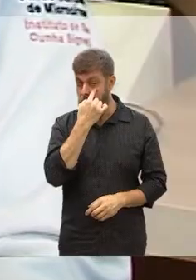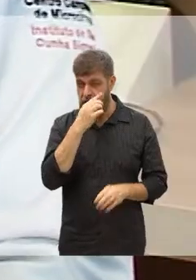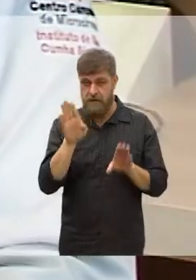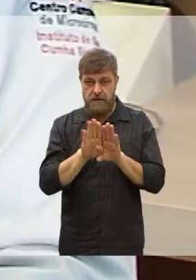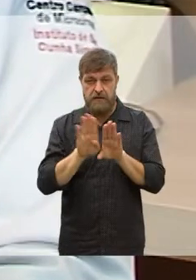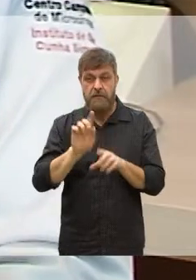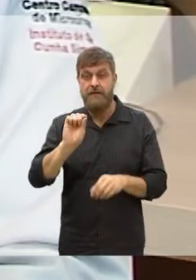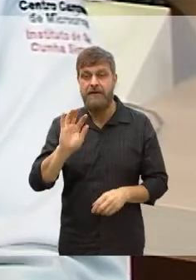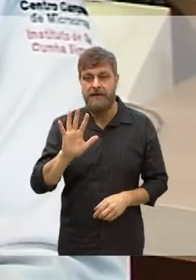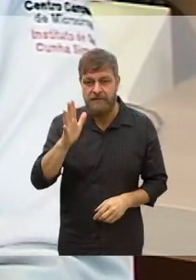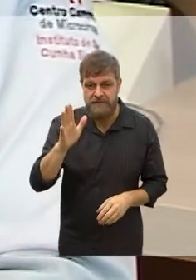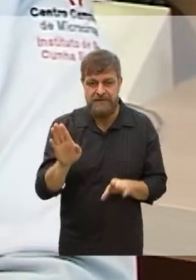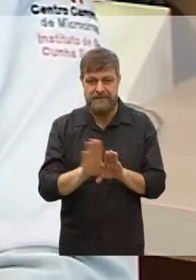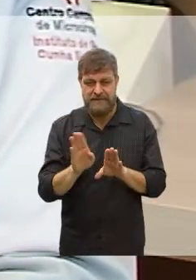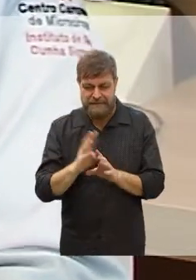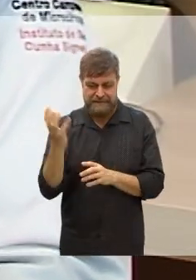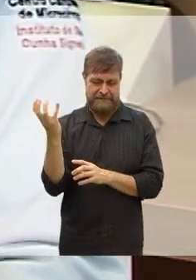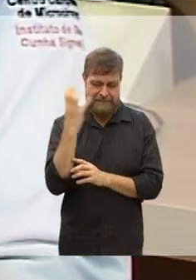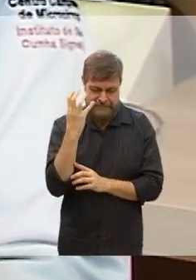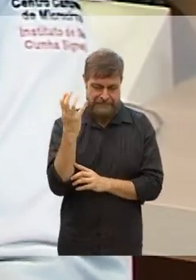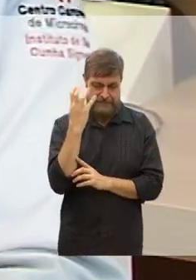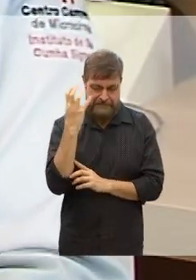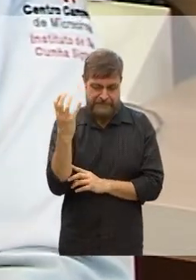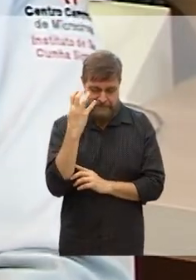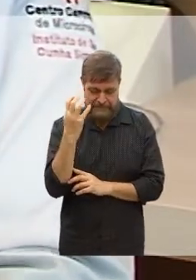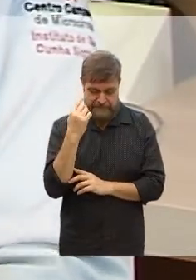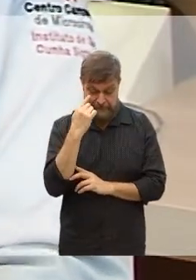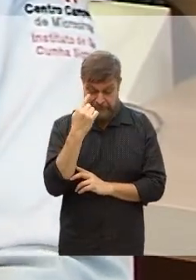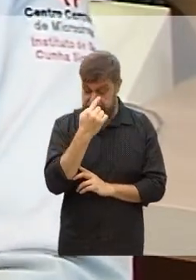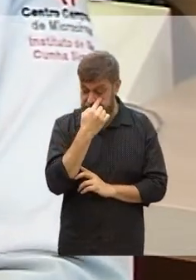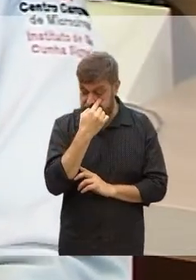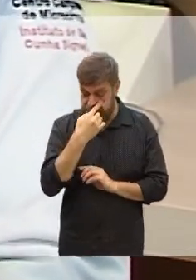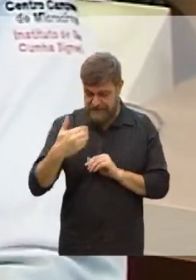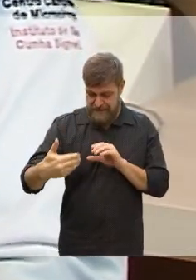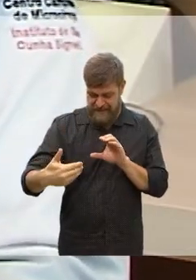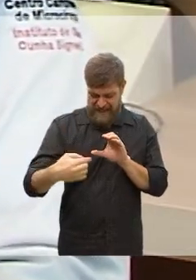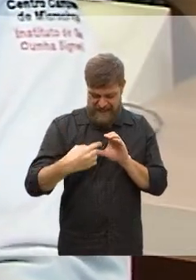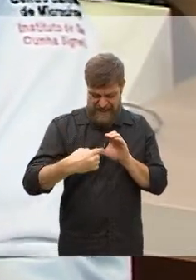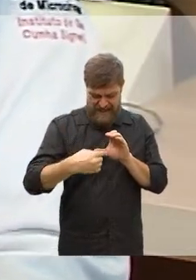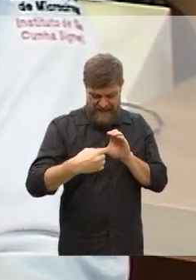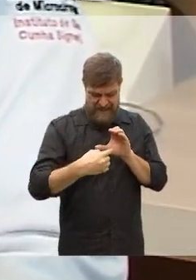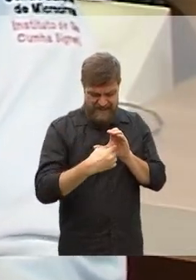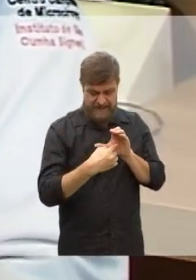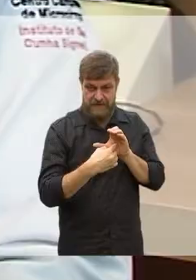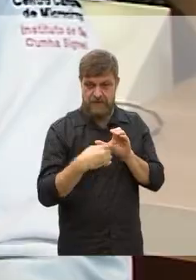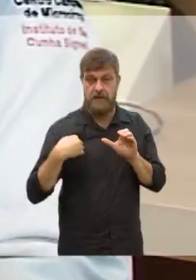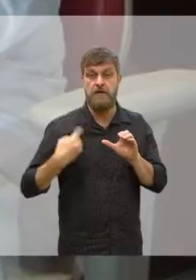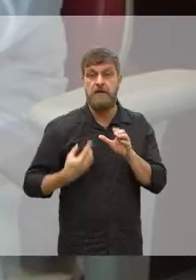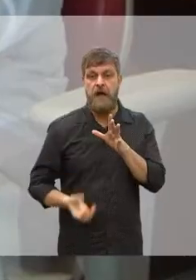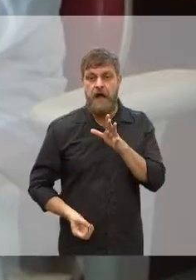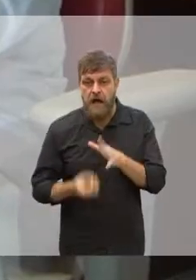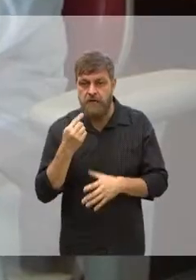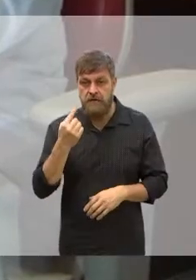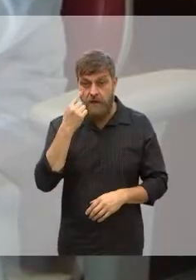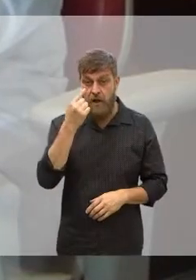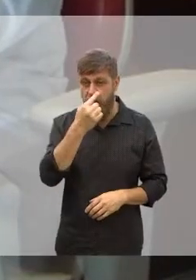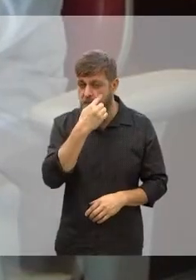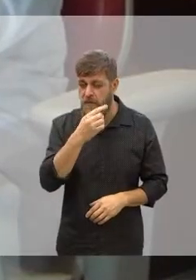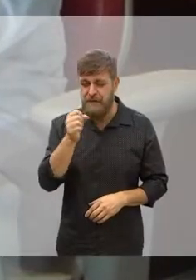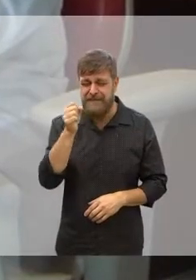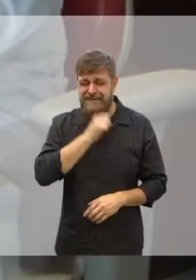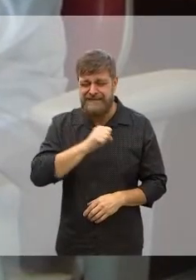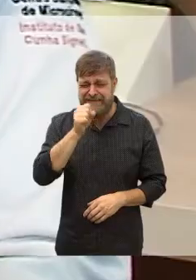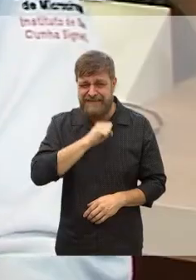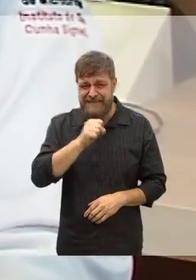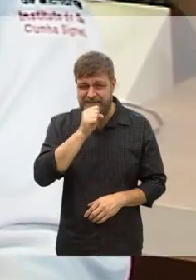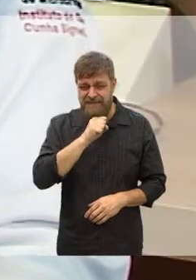esse impulso luminoso que entra na nossa superfície ocular e atravessa até a retina, nós estamos provocando o envelhecimento da nossa estrutura